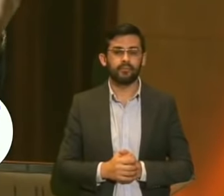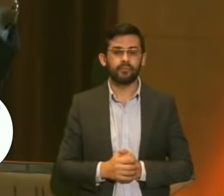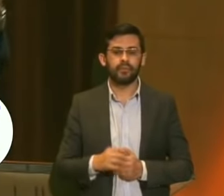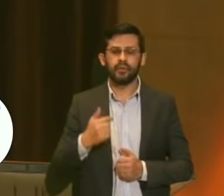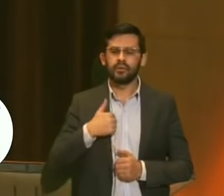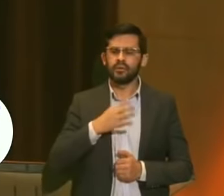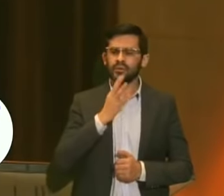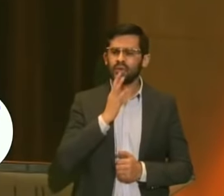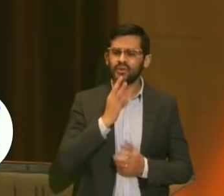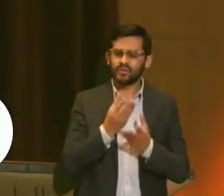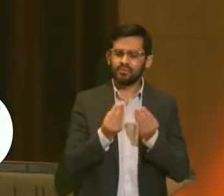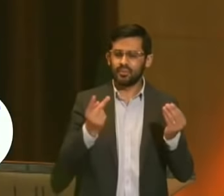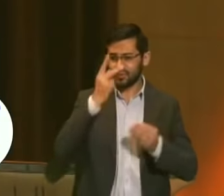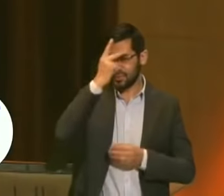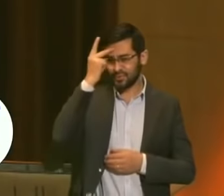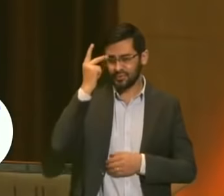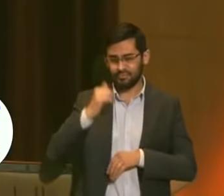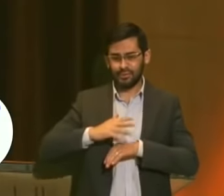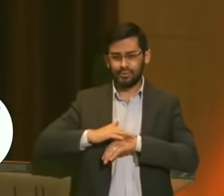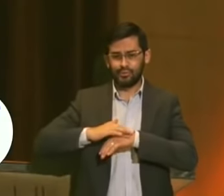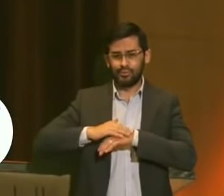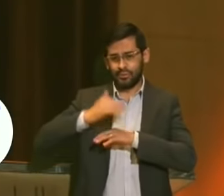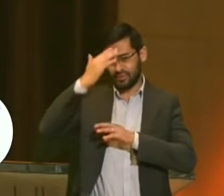Eu conheço tanta gente que está doente da alma.